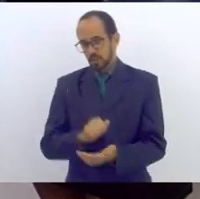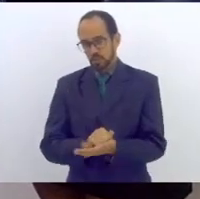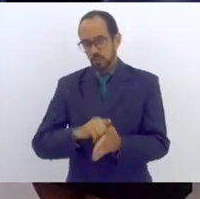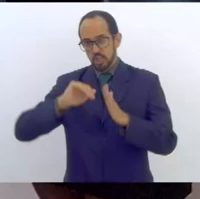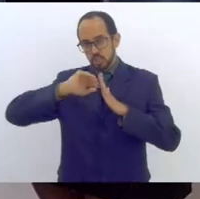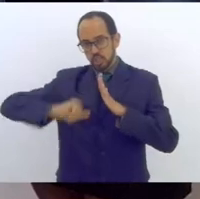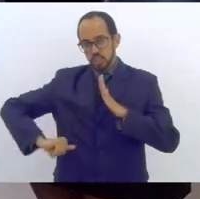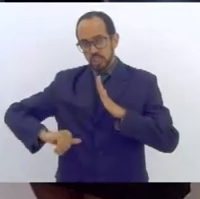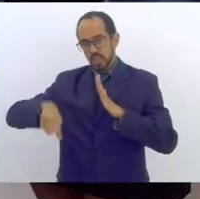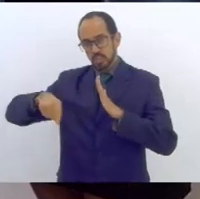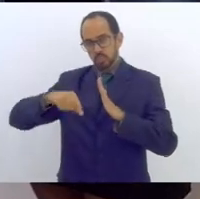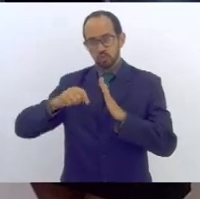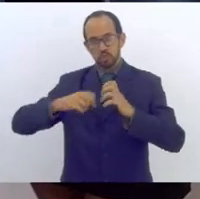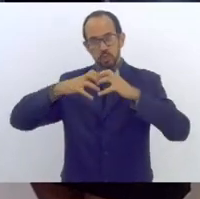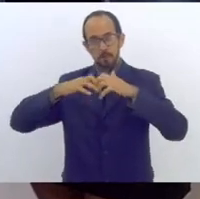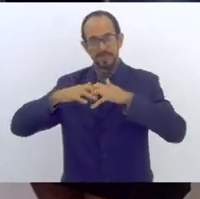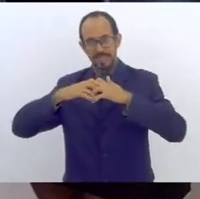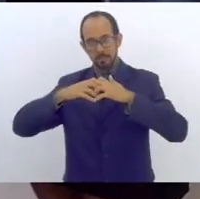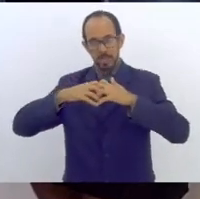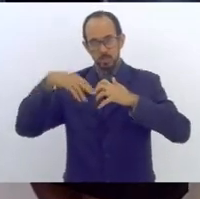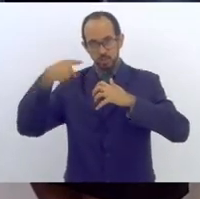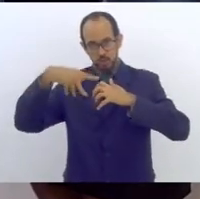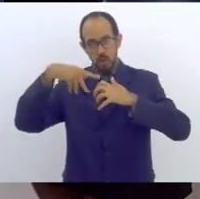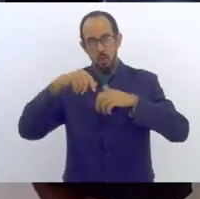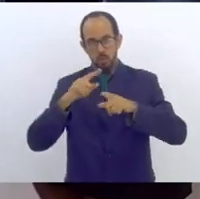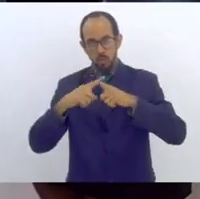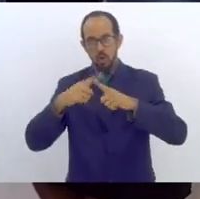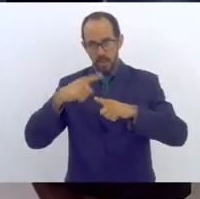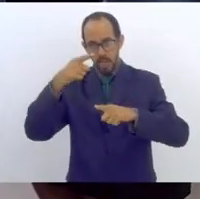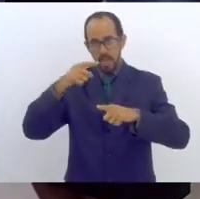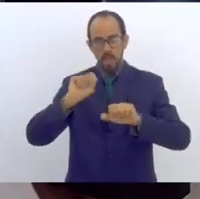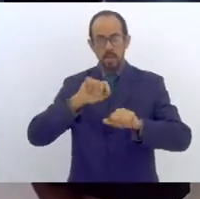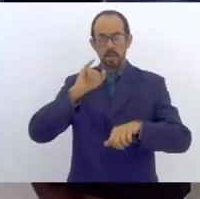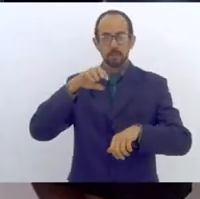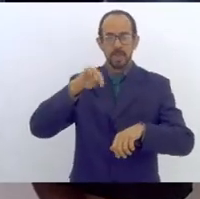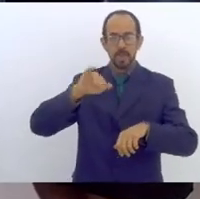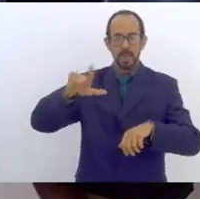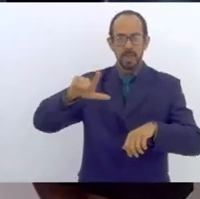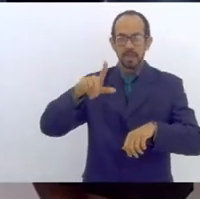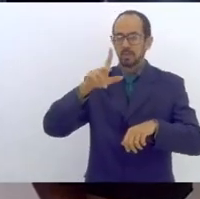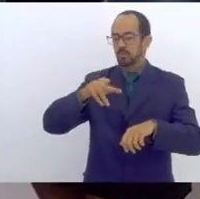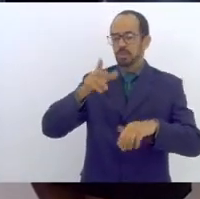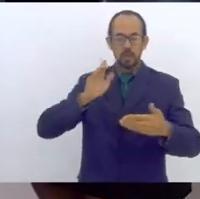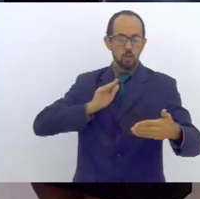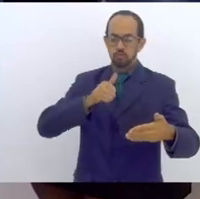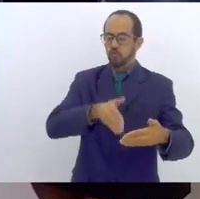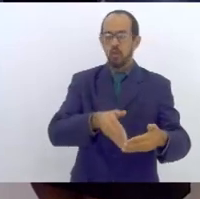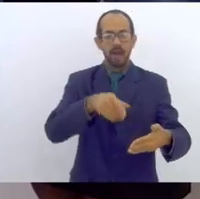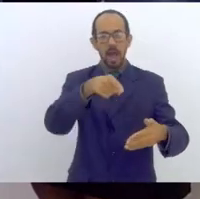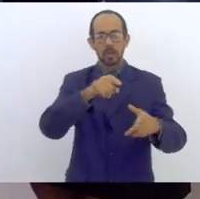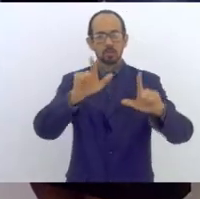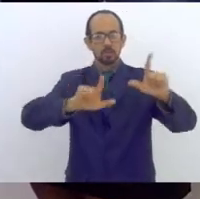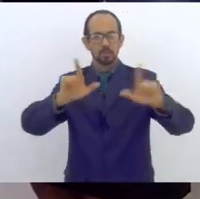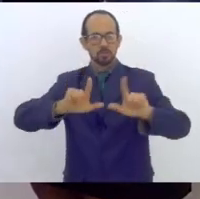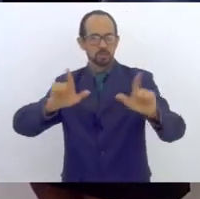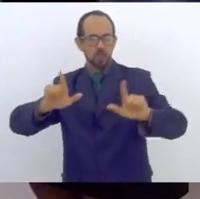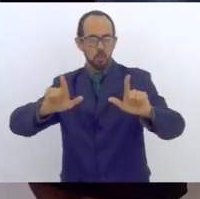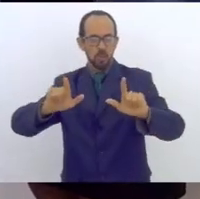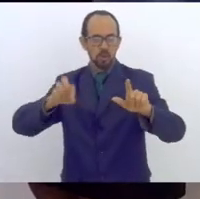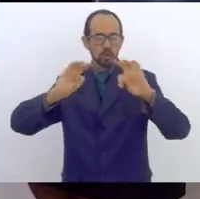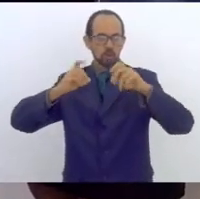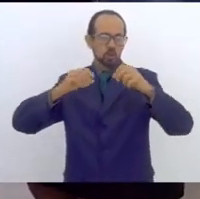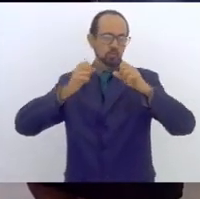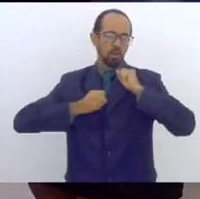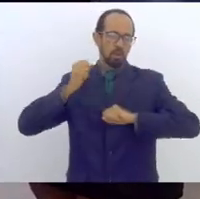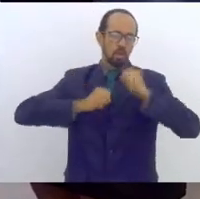essa ideia que IML é morte porque aquilo ali vira um grande vamos dizer assim Projac da mídia porque aquilo ali chama atenção e provoca indignação Então as pessoas